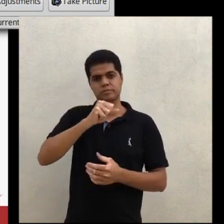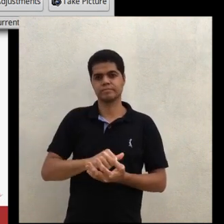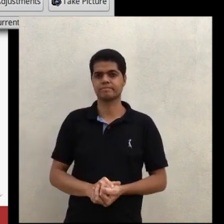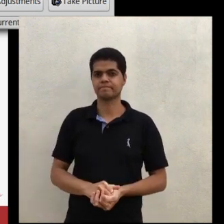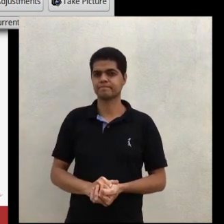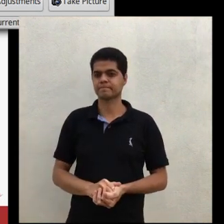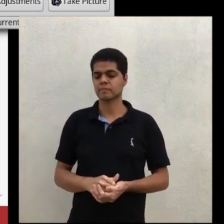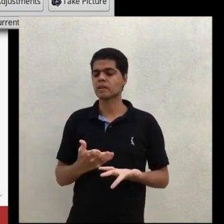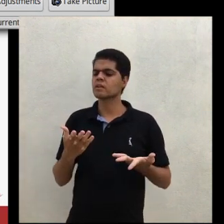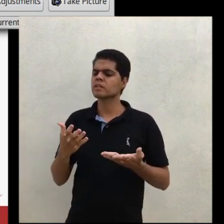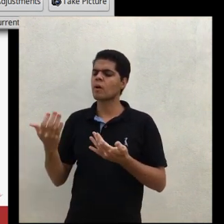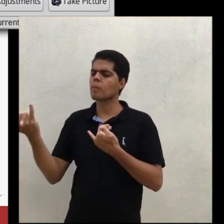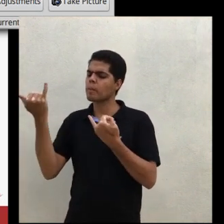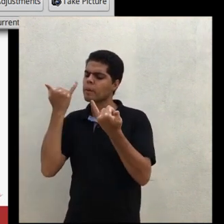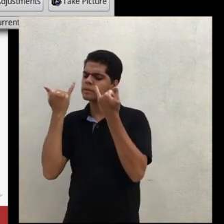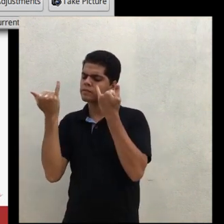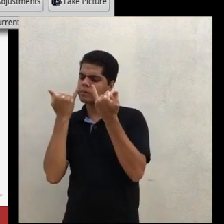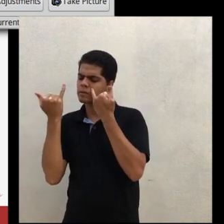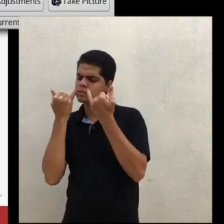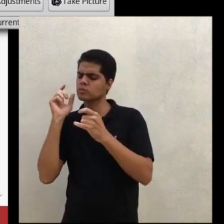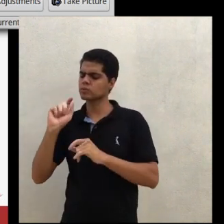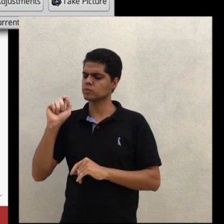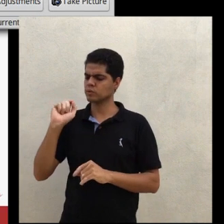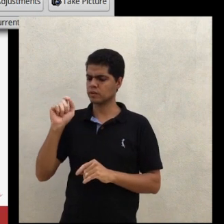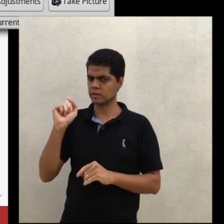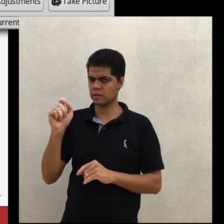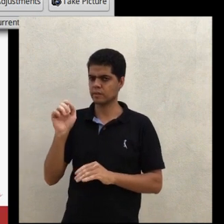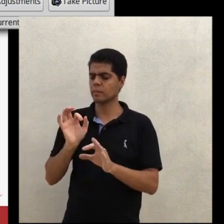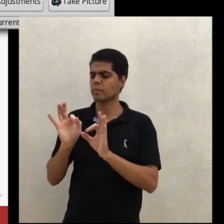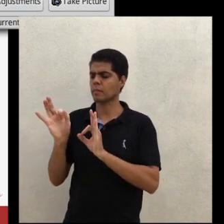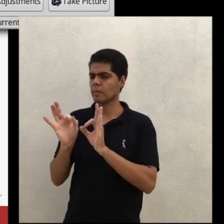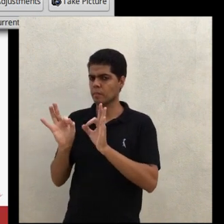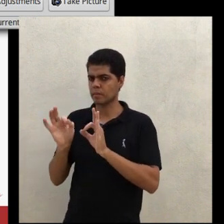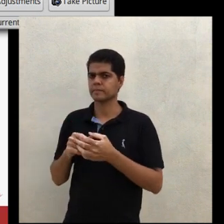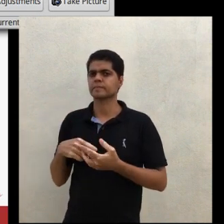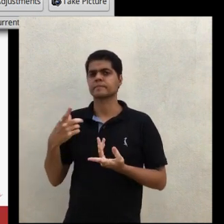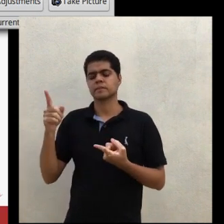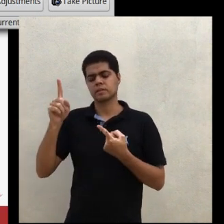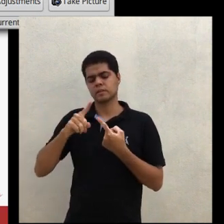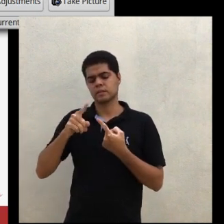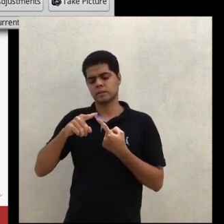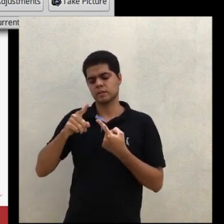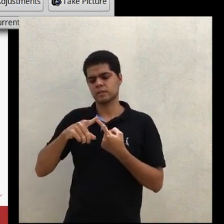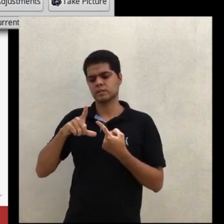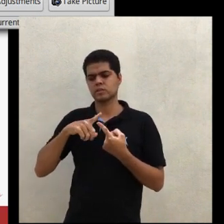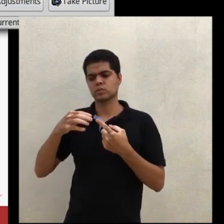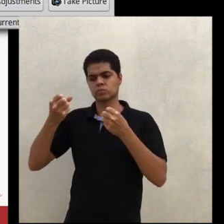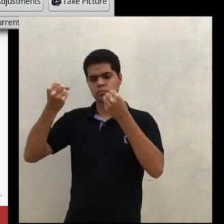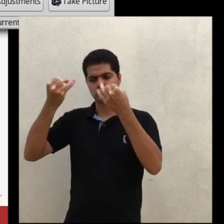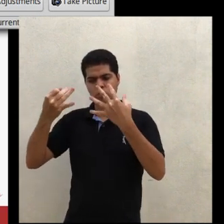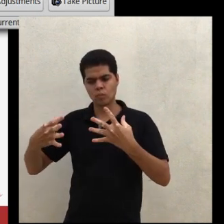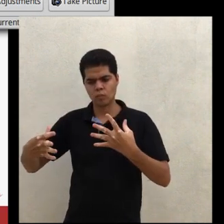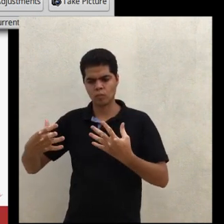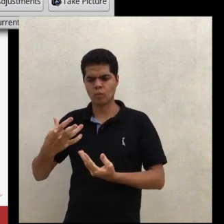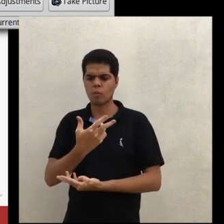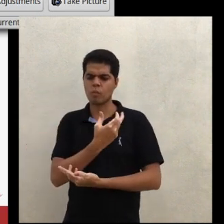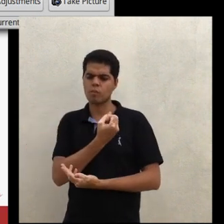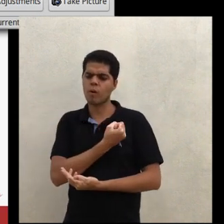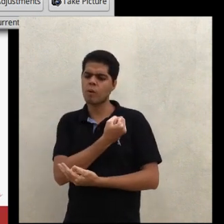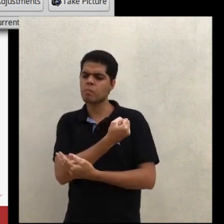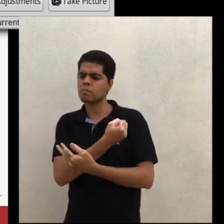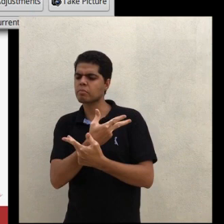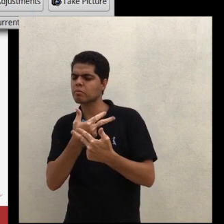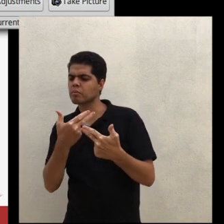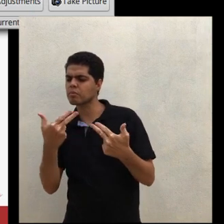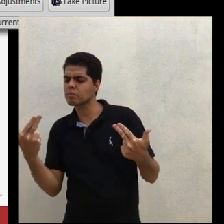tenho aqui uma coisa que chama universo de discurso das variáveis. as informações de entrada. Eu vou